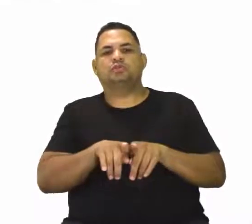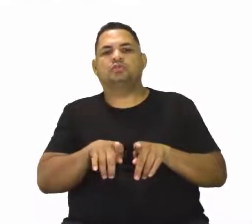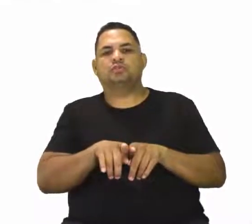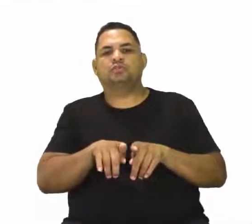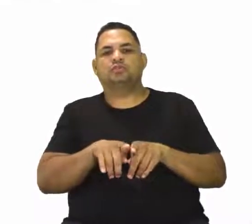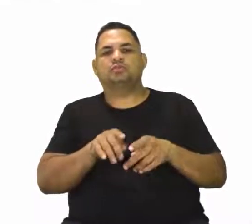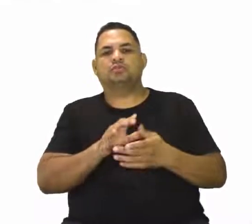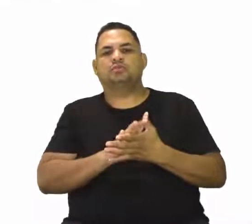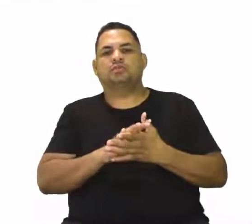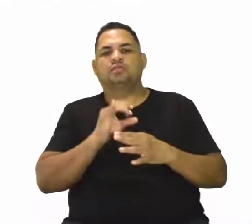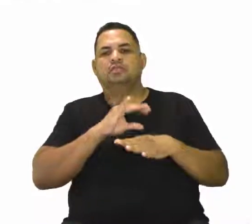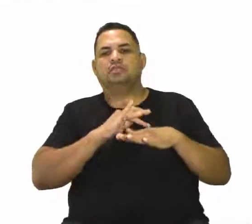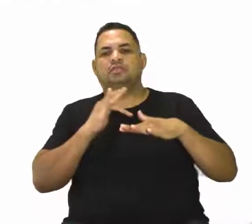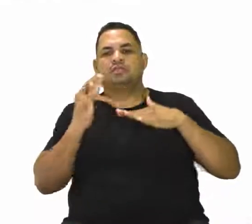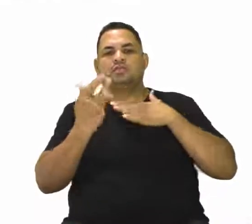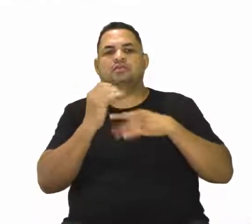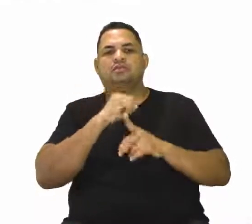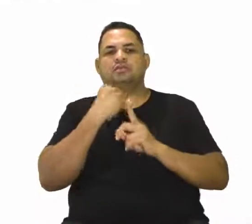sociais